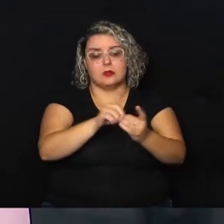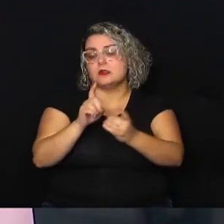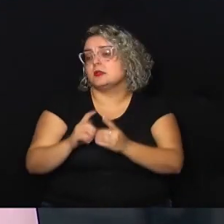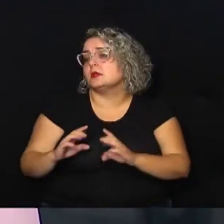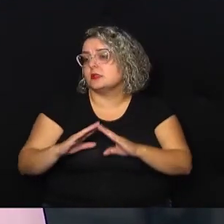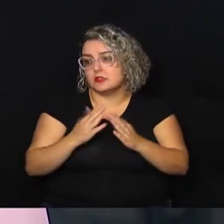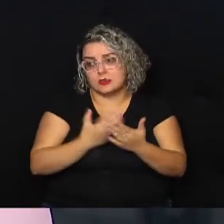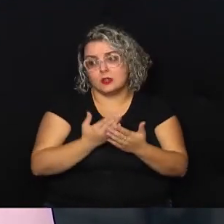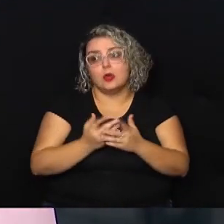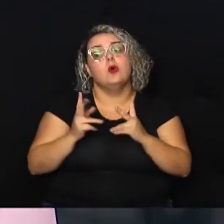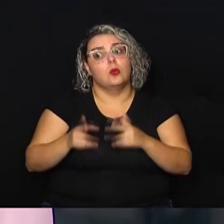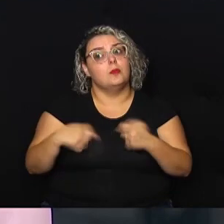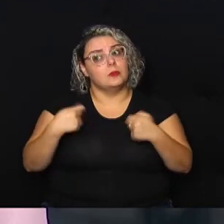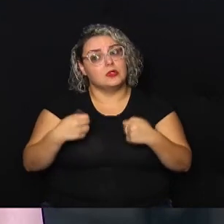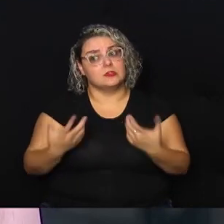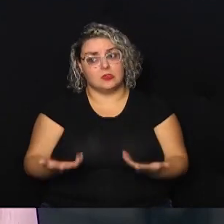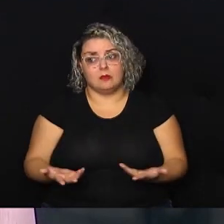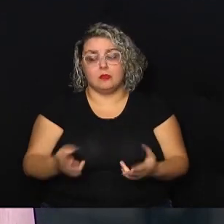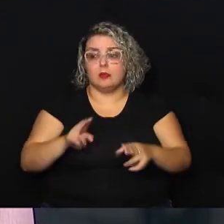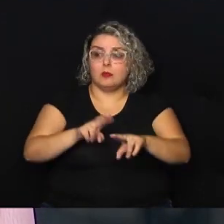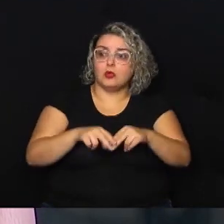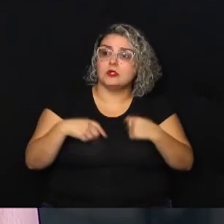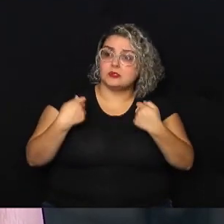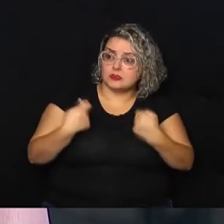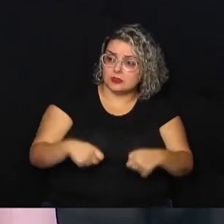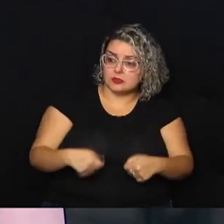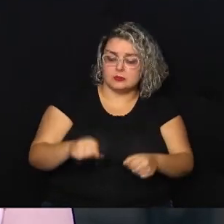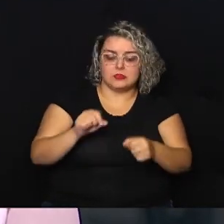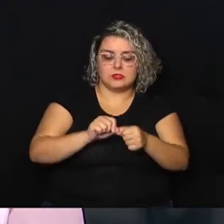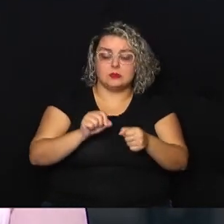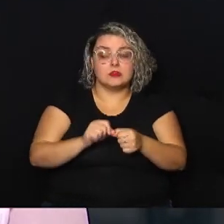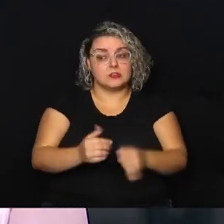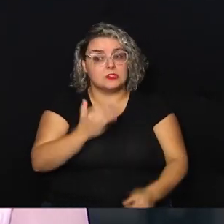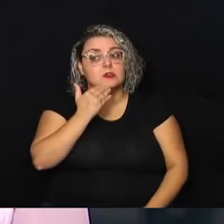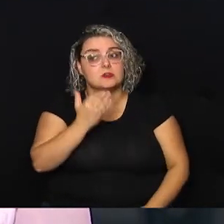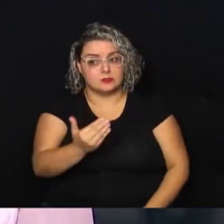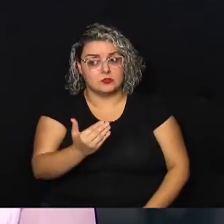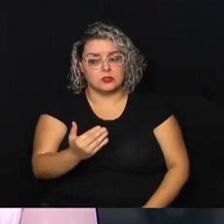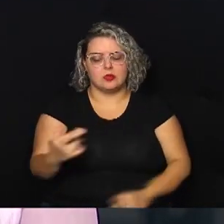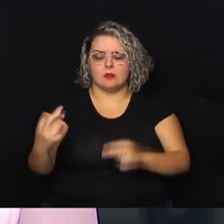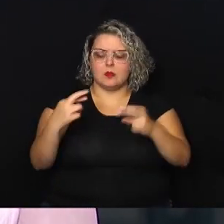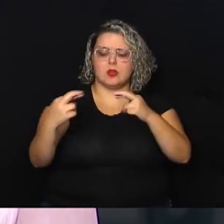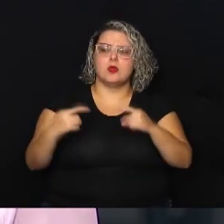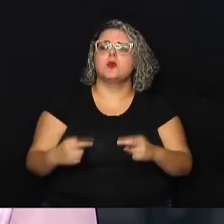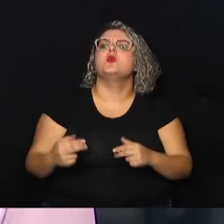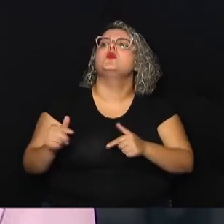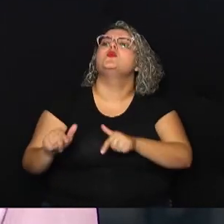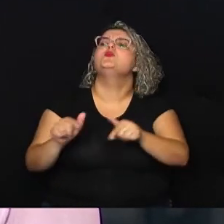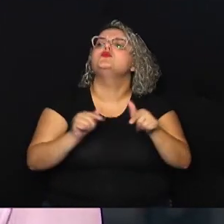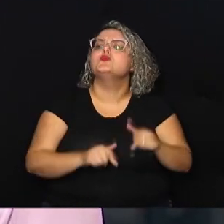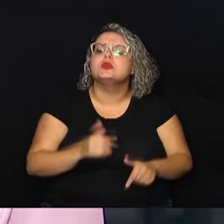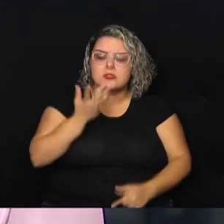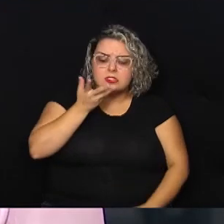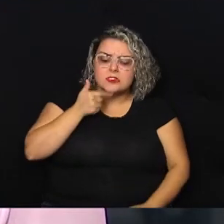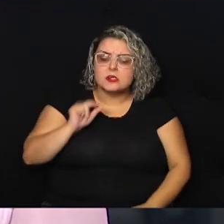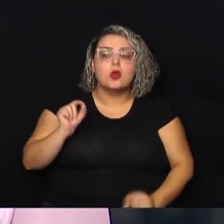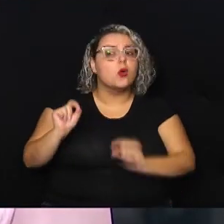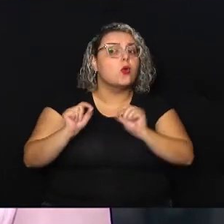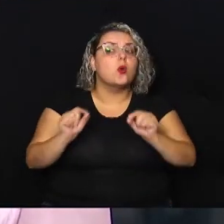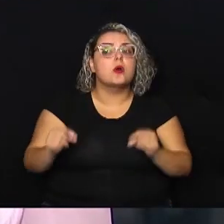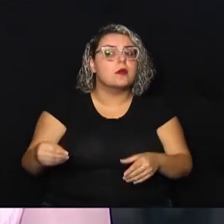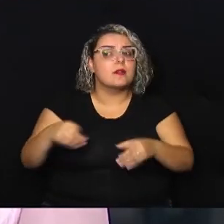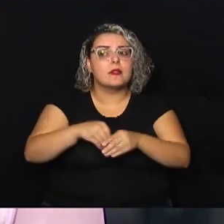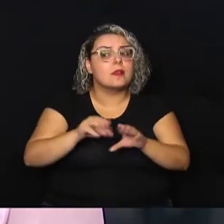escolas como deveriam. Por isso, nós fizemos esse pedido para fazer o levantamento de onde estão essas crianças, o que tem nessas